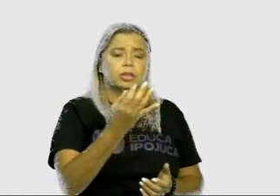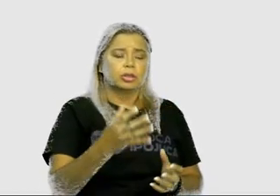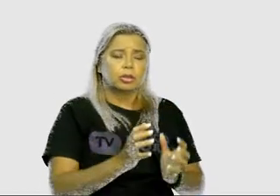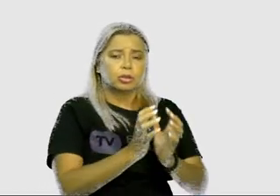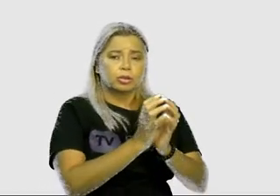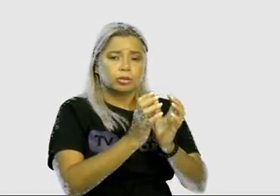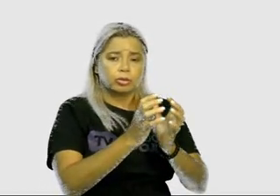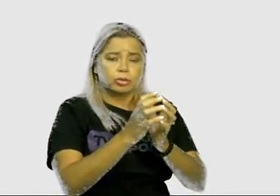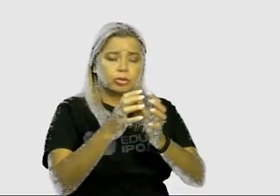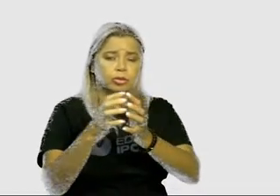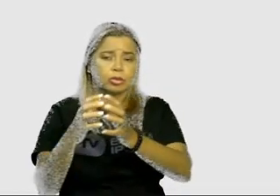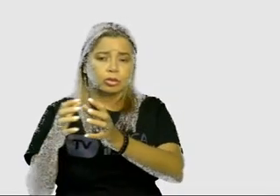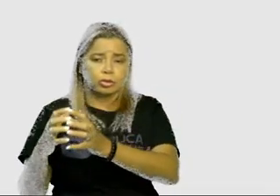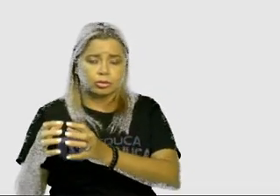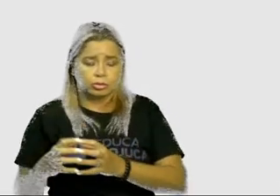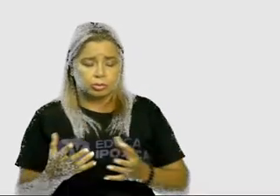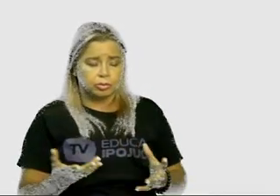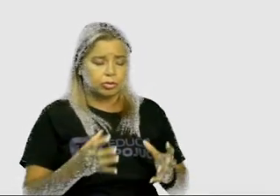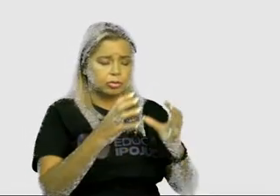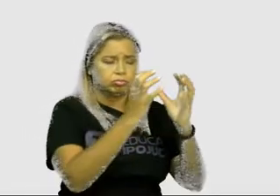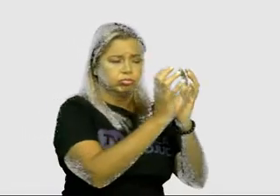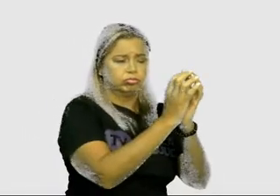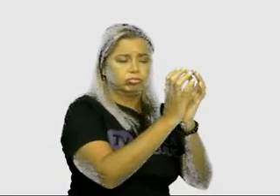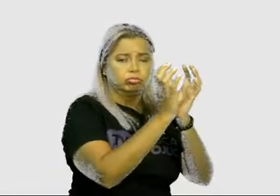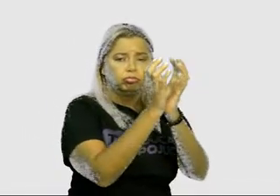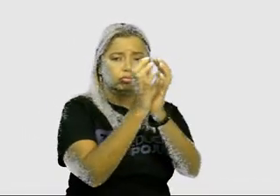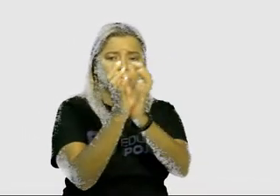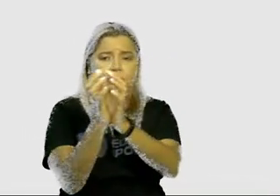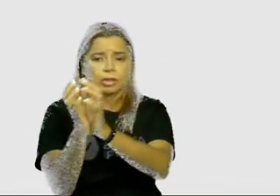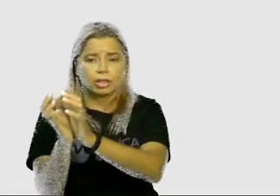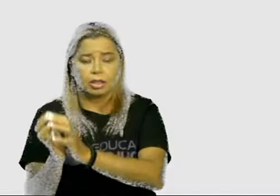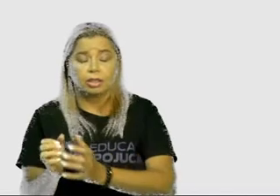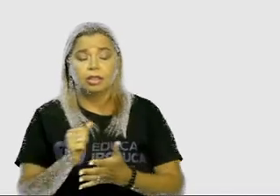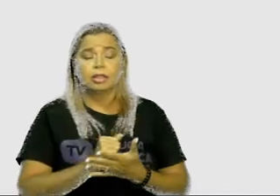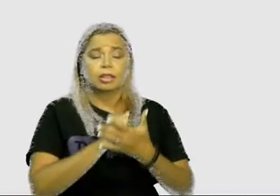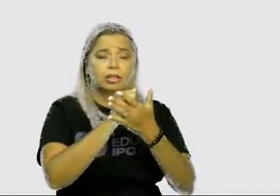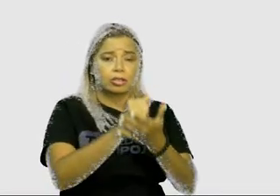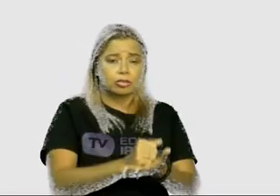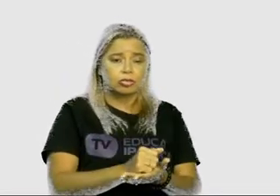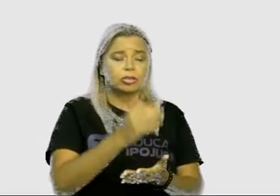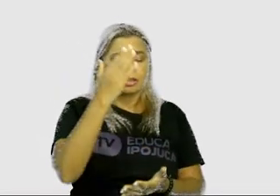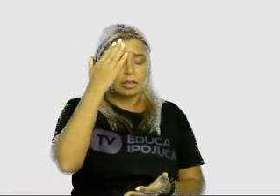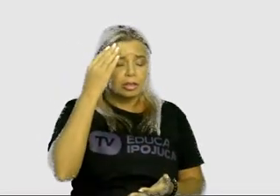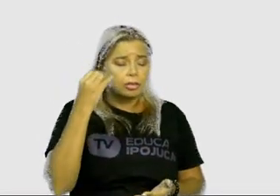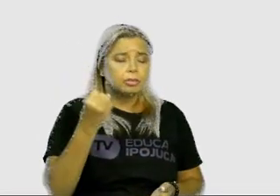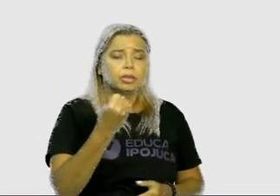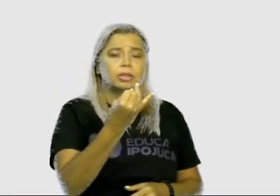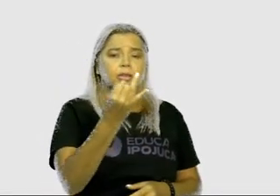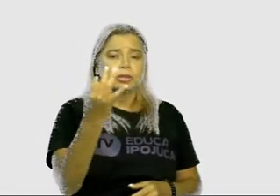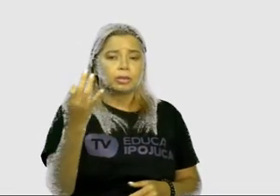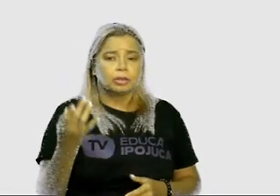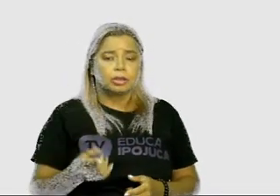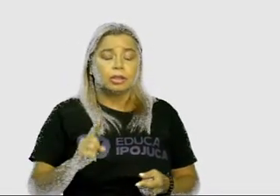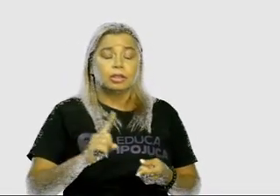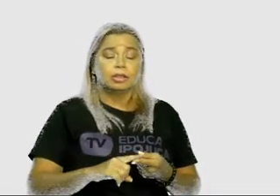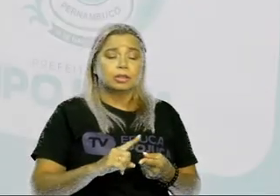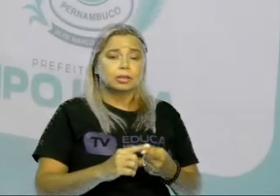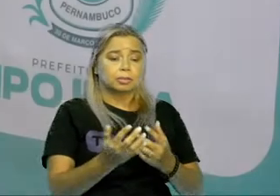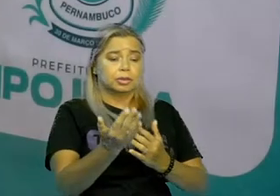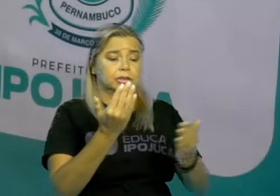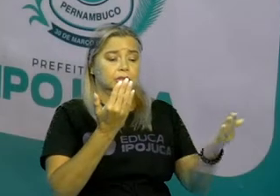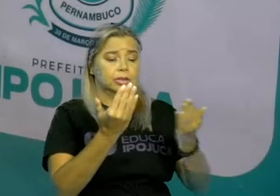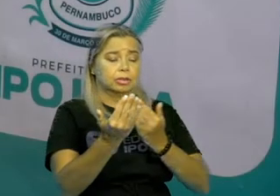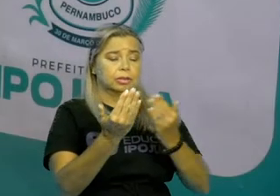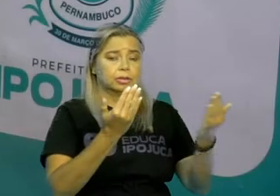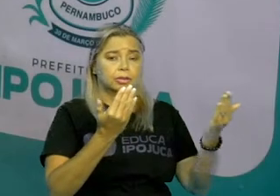Os agrupamentos, que é uma forma de ajudar a calcular, e a comparação dos grupos,